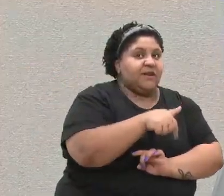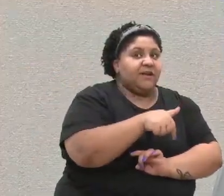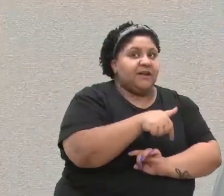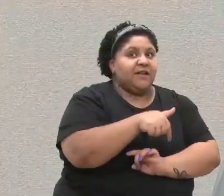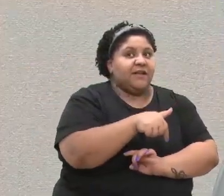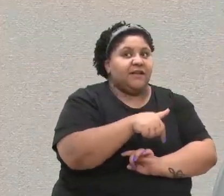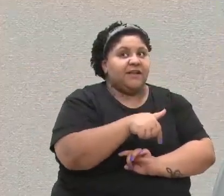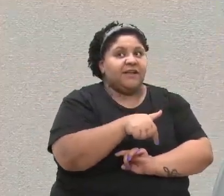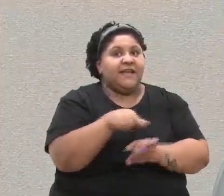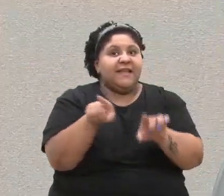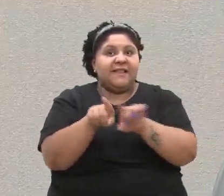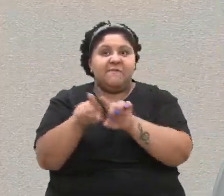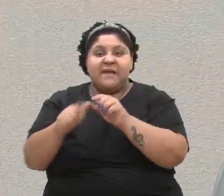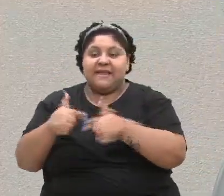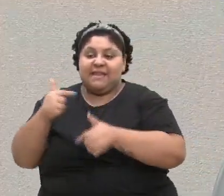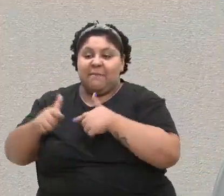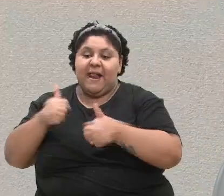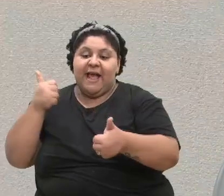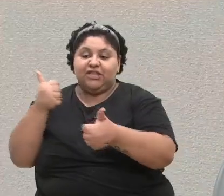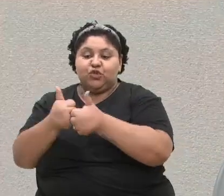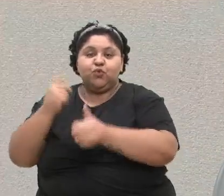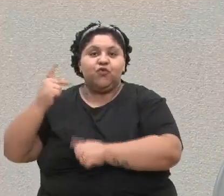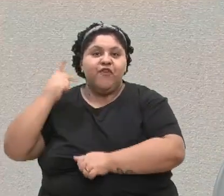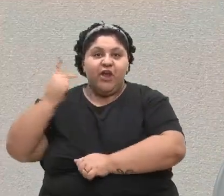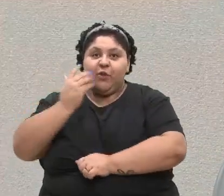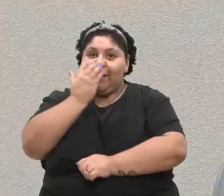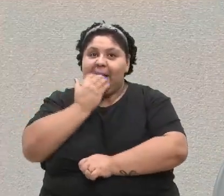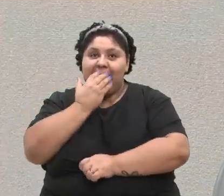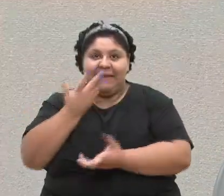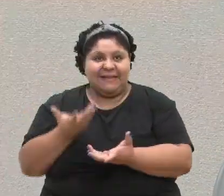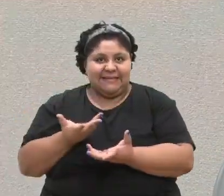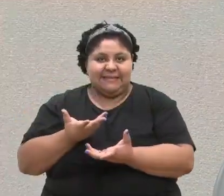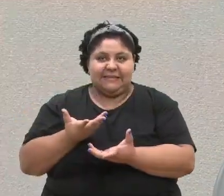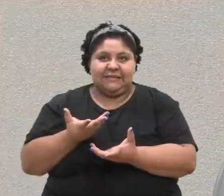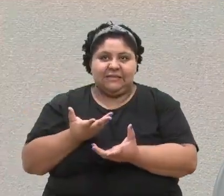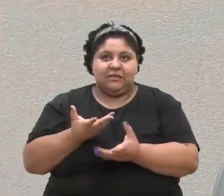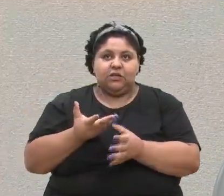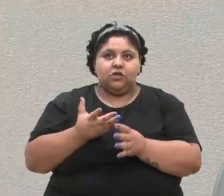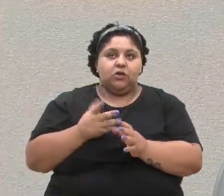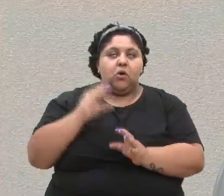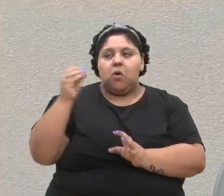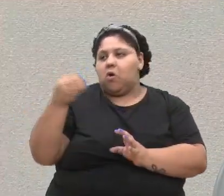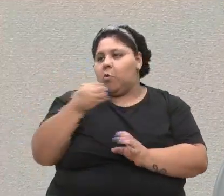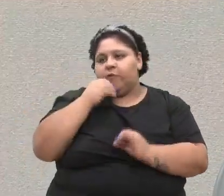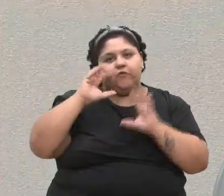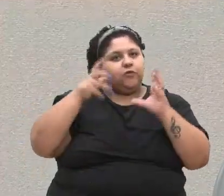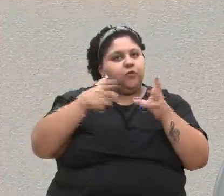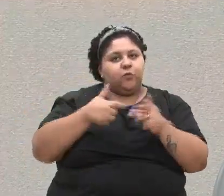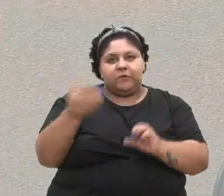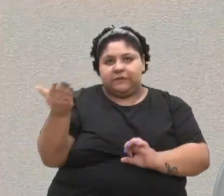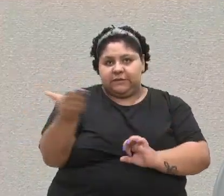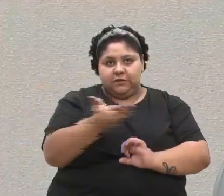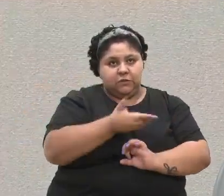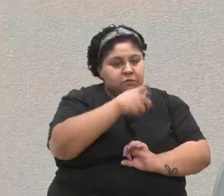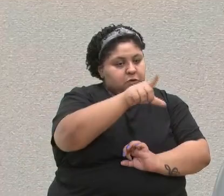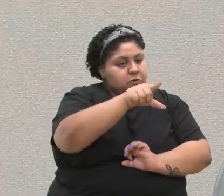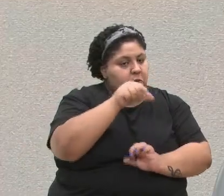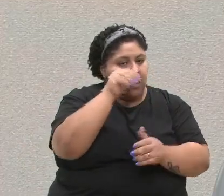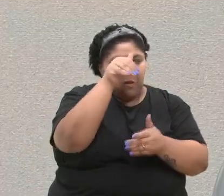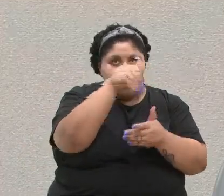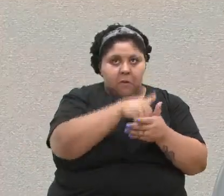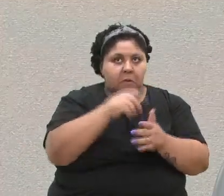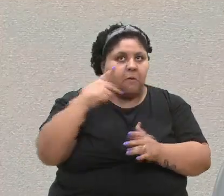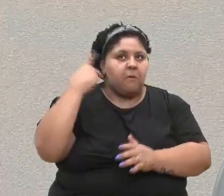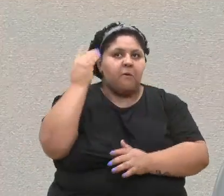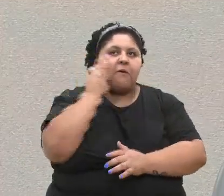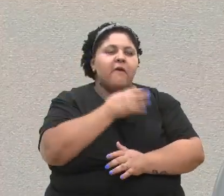colega vereador Camilles. Claro que de todos que aqui estão legitimados através do voto, né, vereadora Tati, eu me